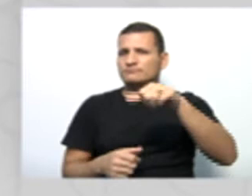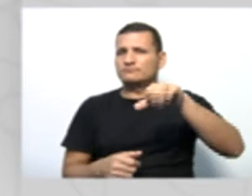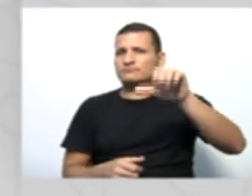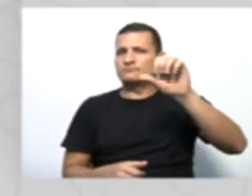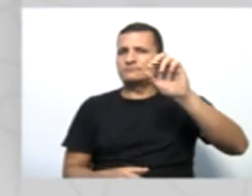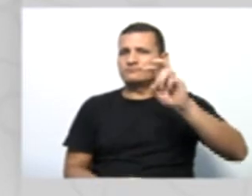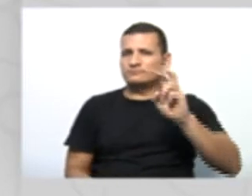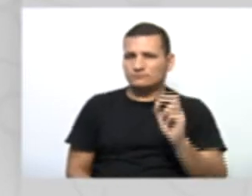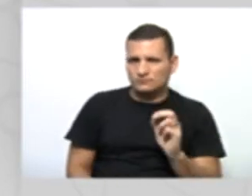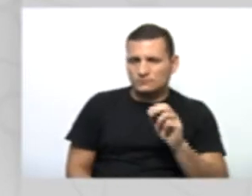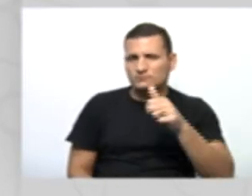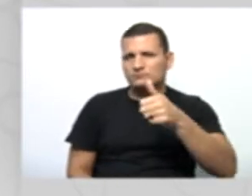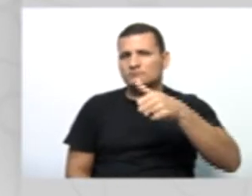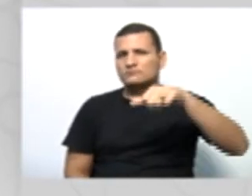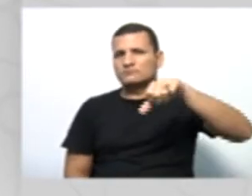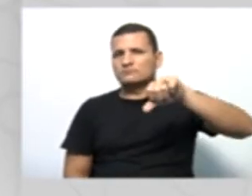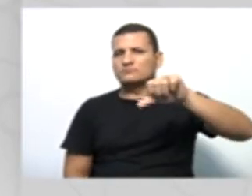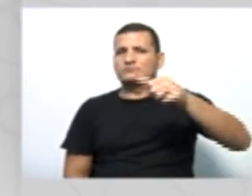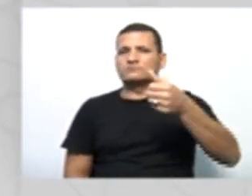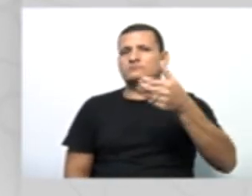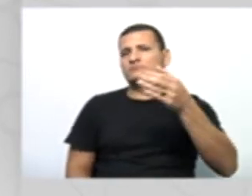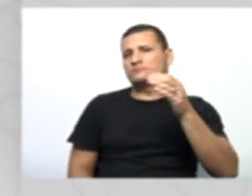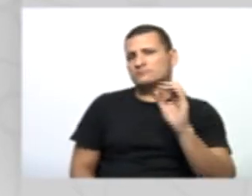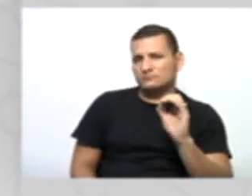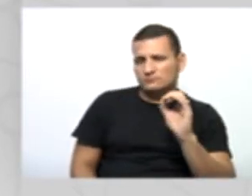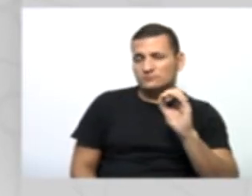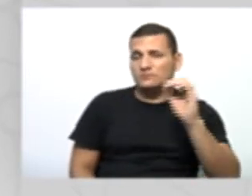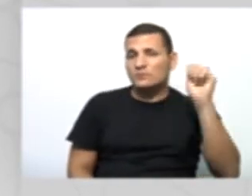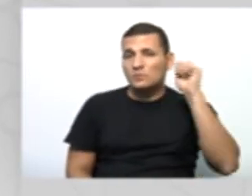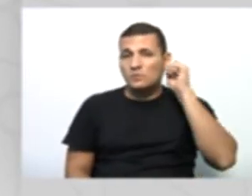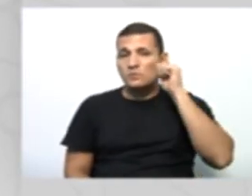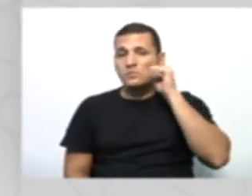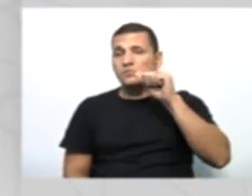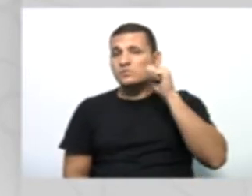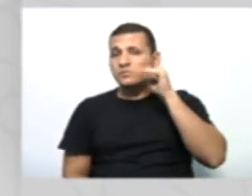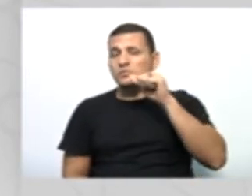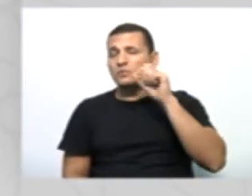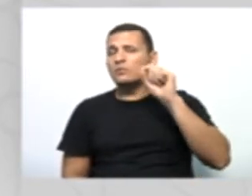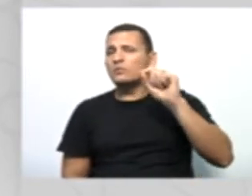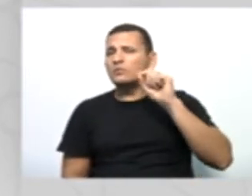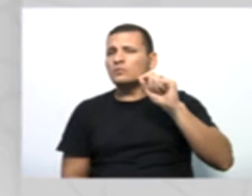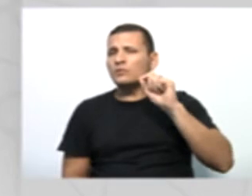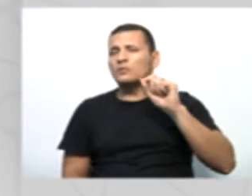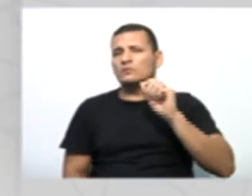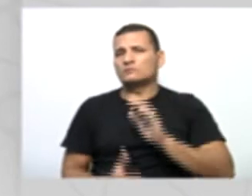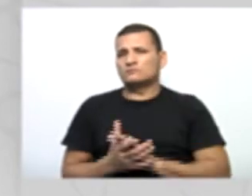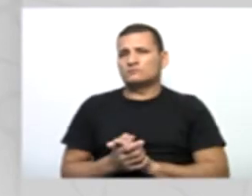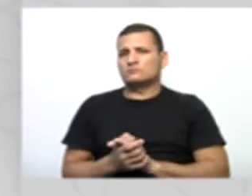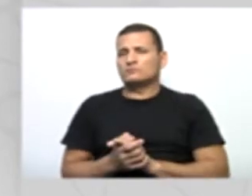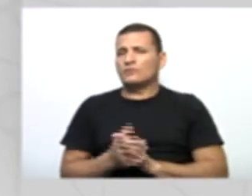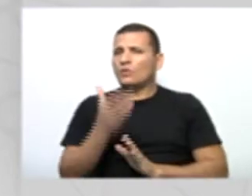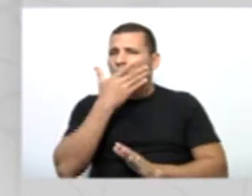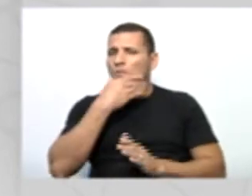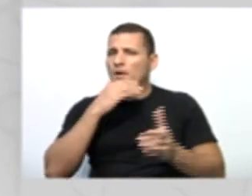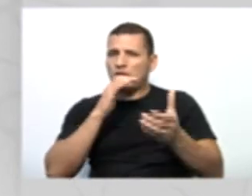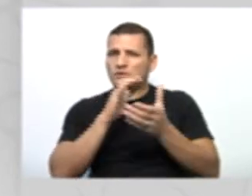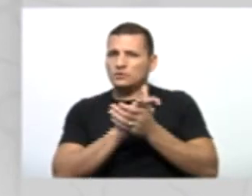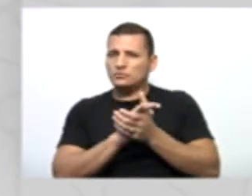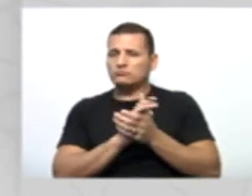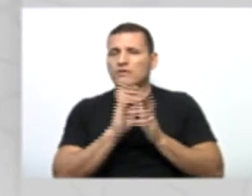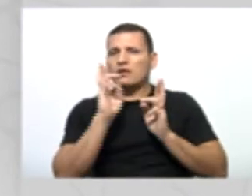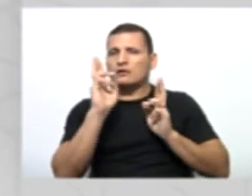de 60, no Brasil, a mulher era tutelada pelo seu esposo, ou seja, ele era responsável pelas